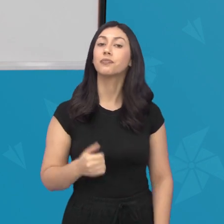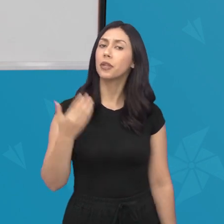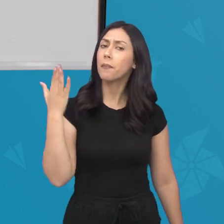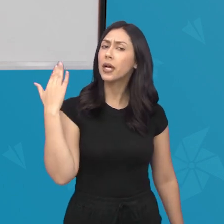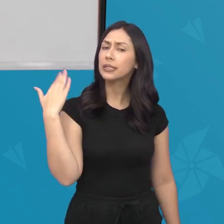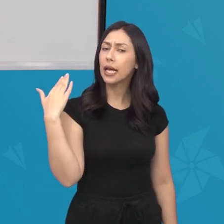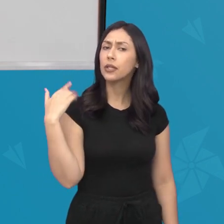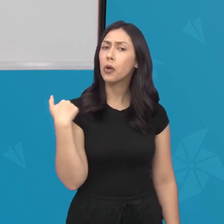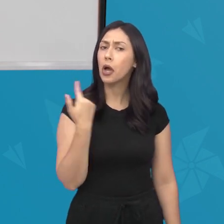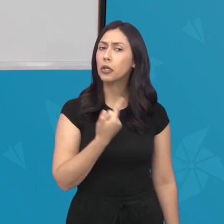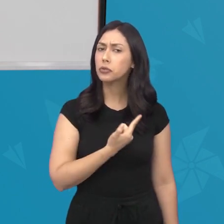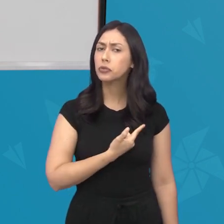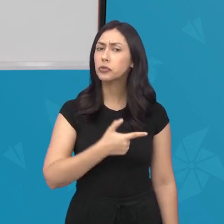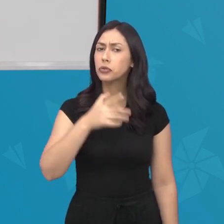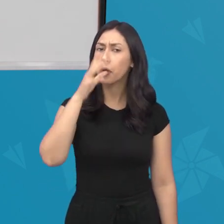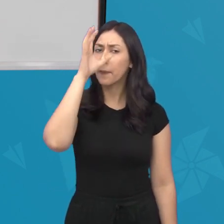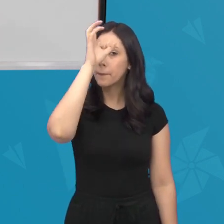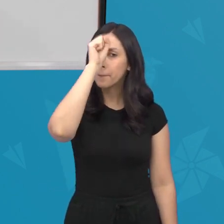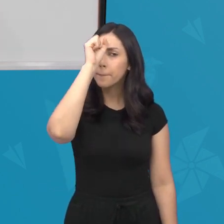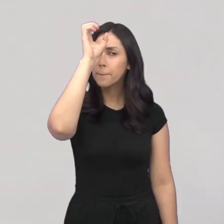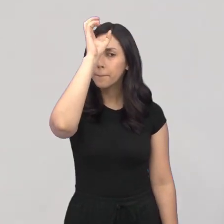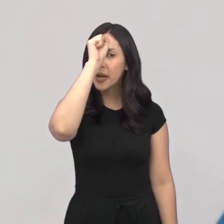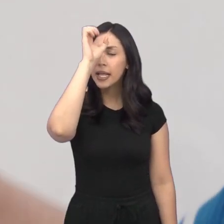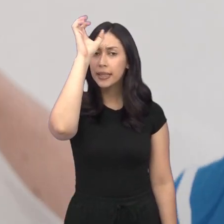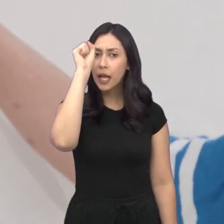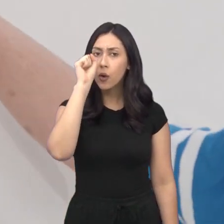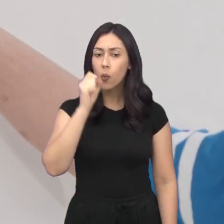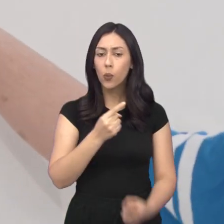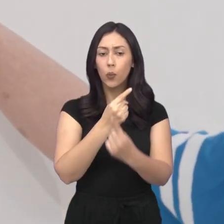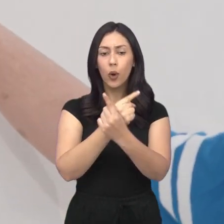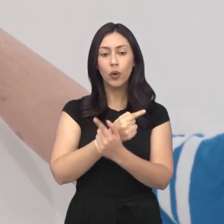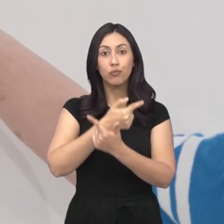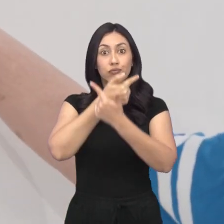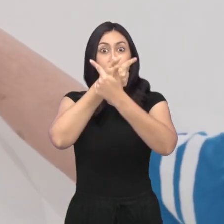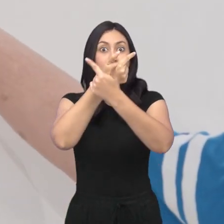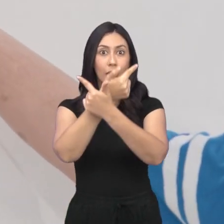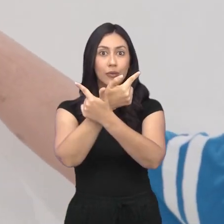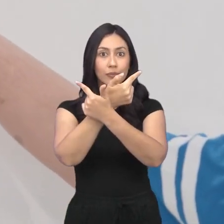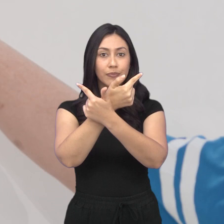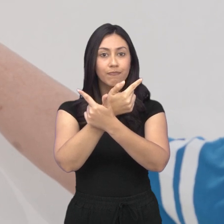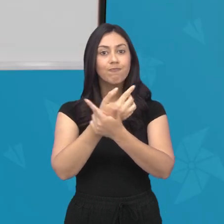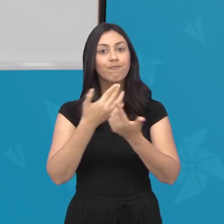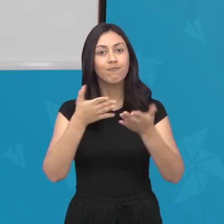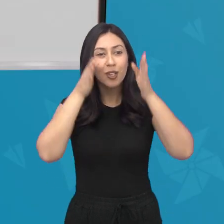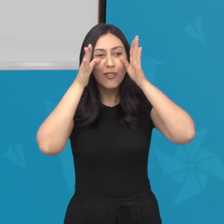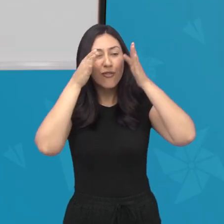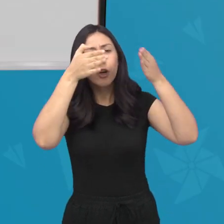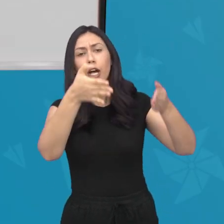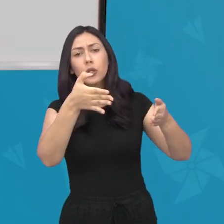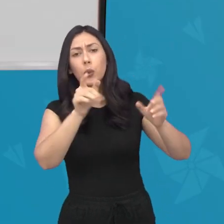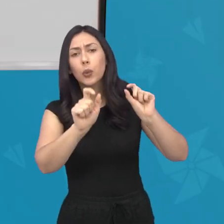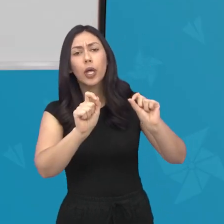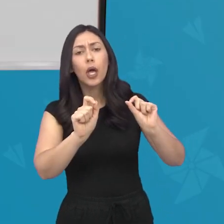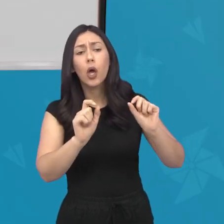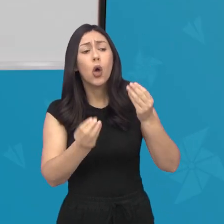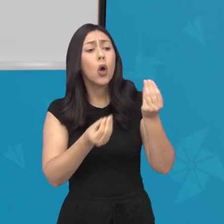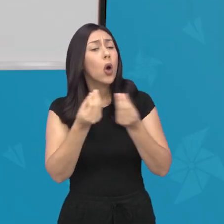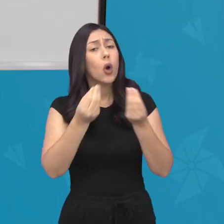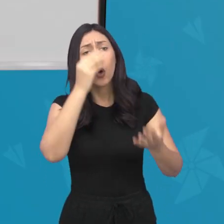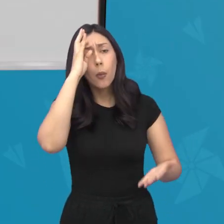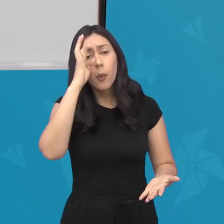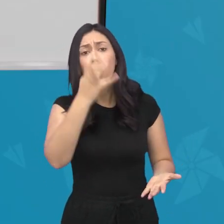aula, a gente falou sobre equação do segundo grau. Foi muito focado na resolução da equação do segundo